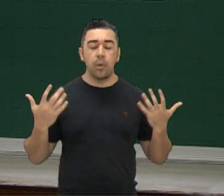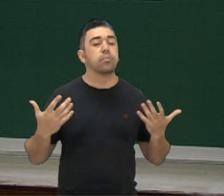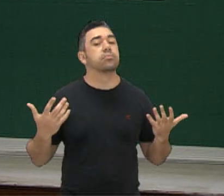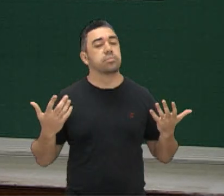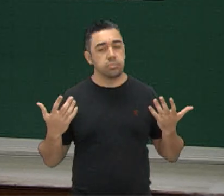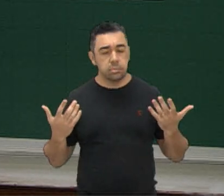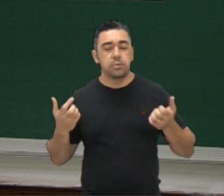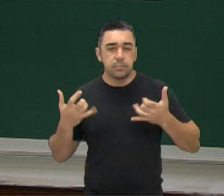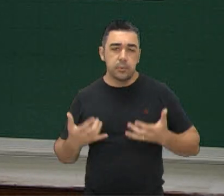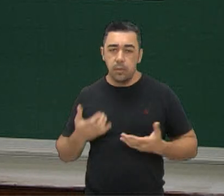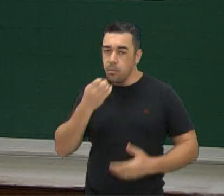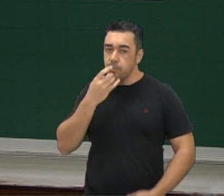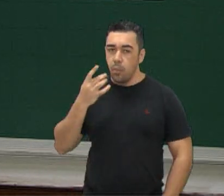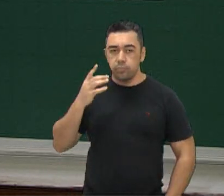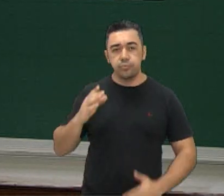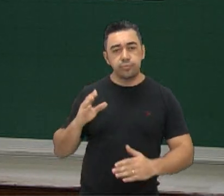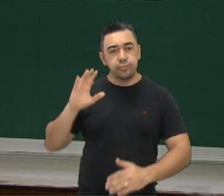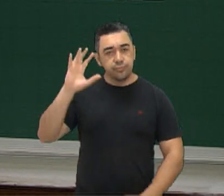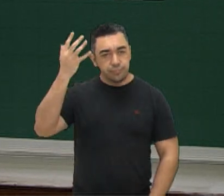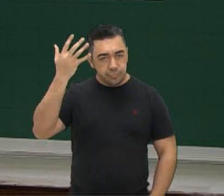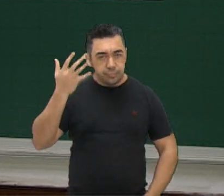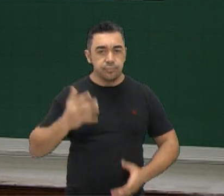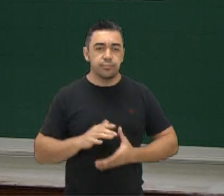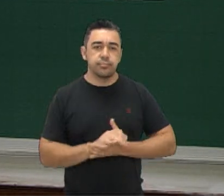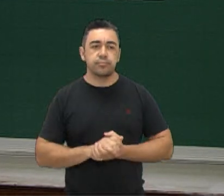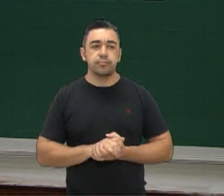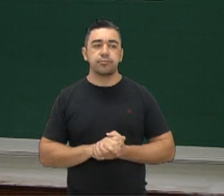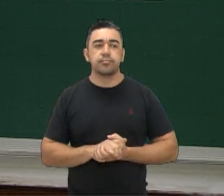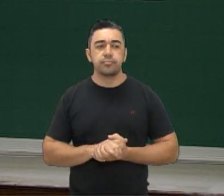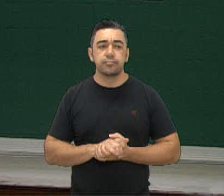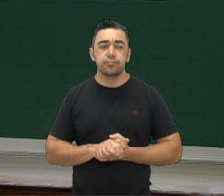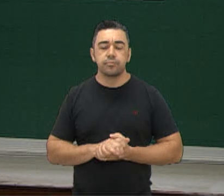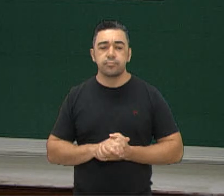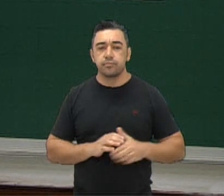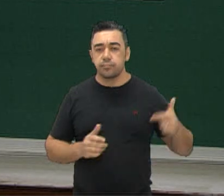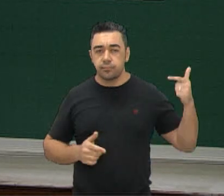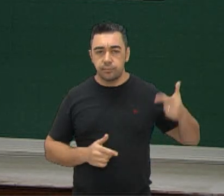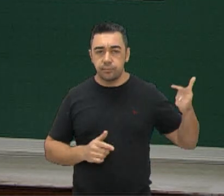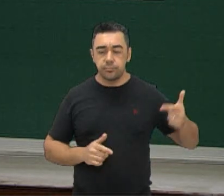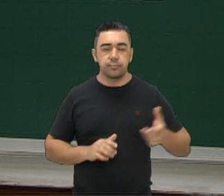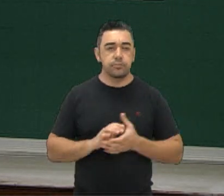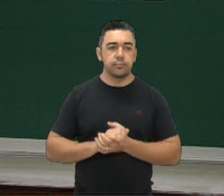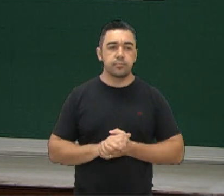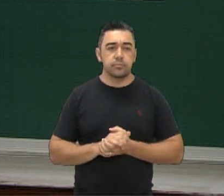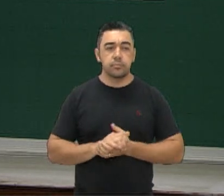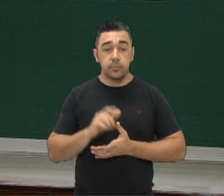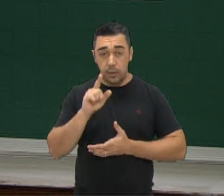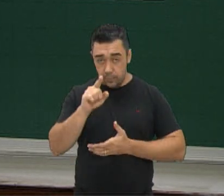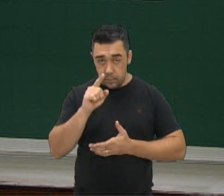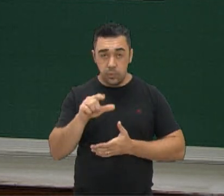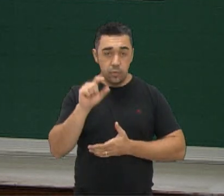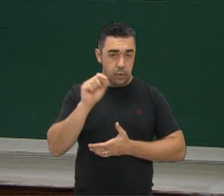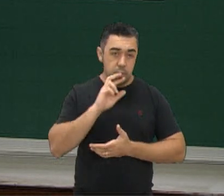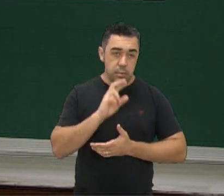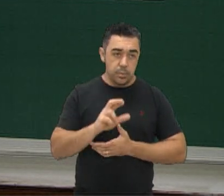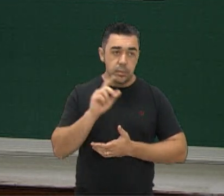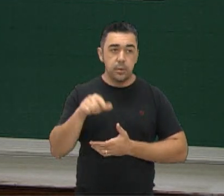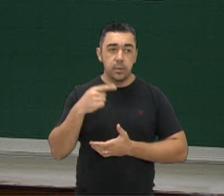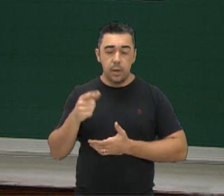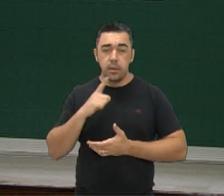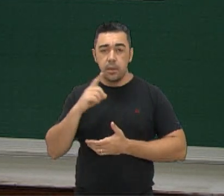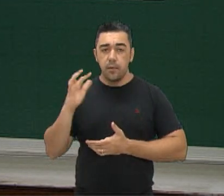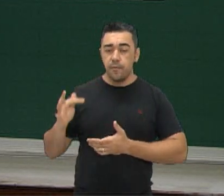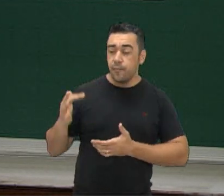eu estou falando de bom tempo, né? De bom tempo. E a número 2, marca lá a